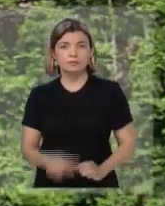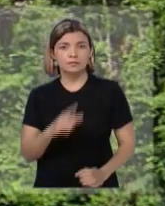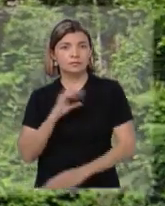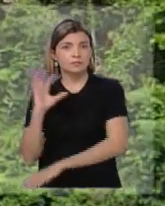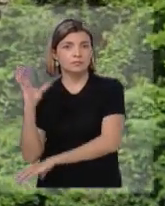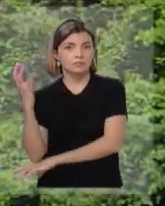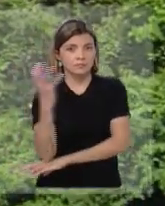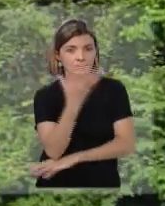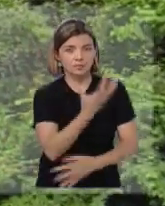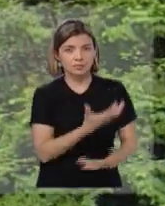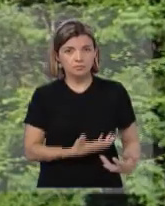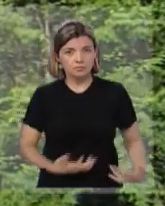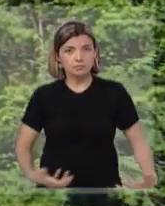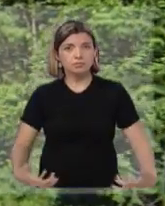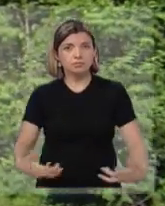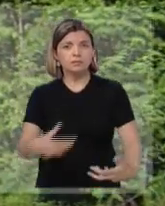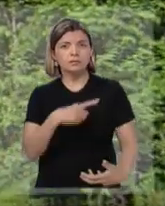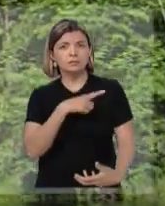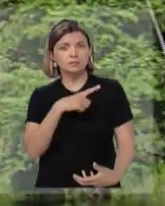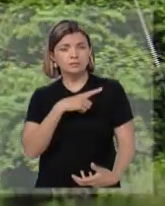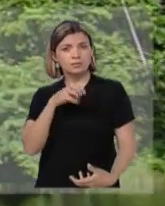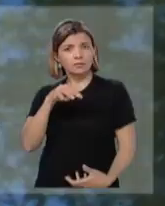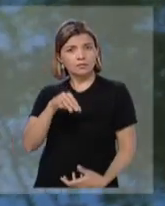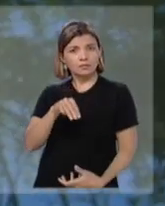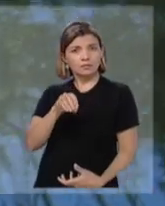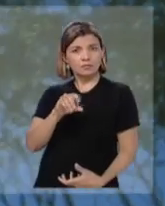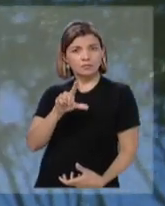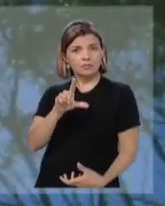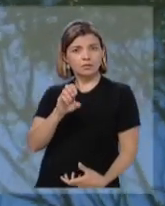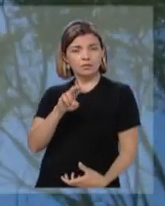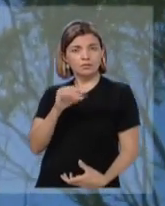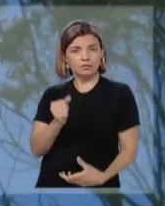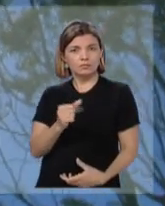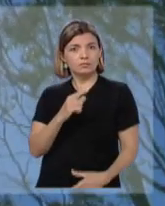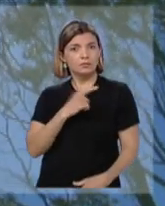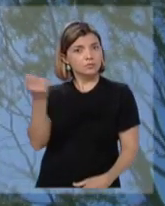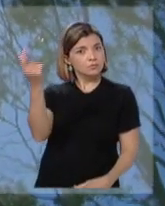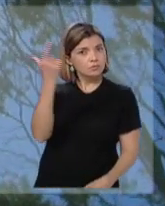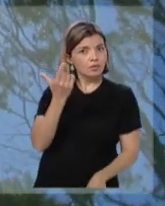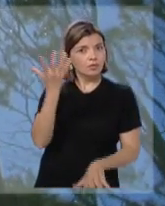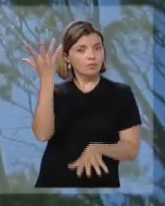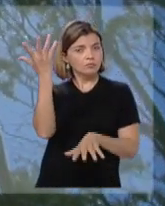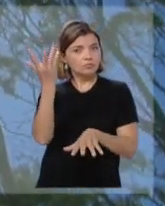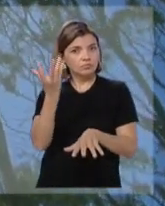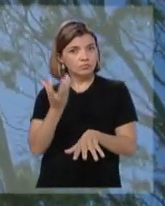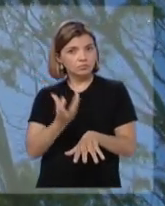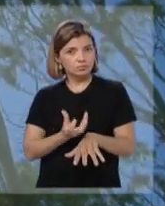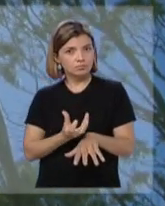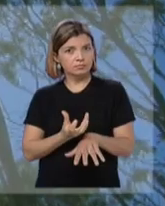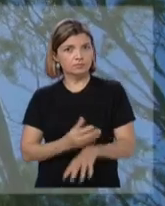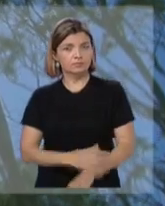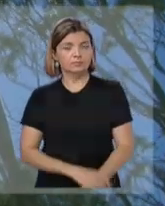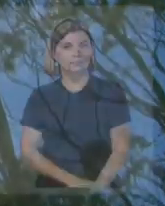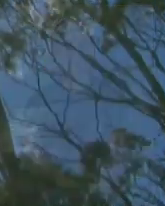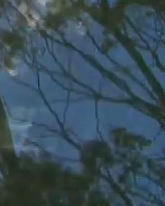Nas algas e plantas, as moléculas orgânicas são produzidas a partir da fotossíntese.